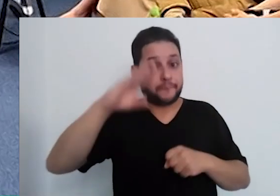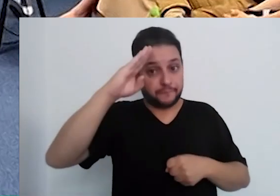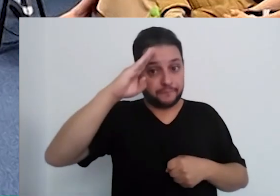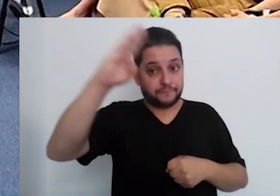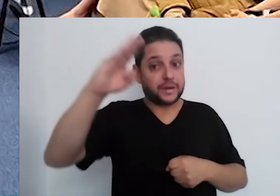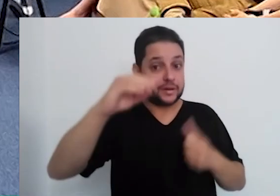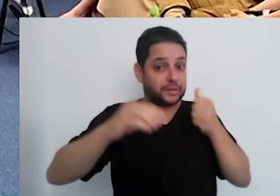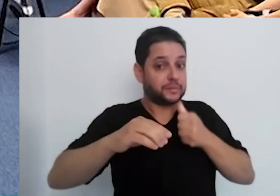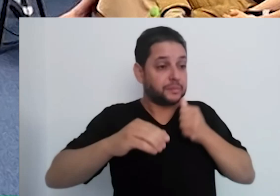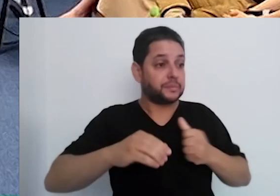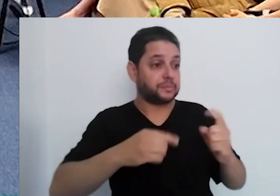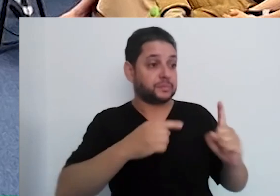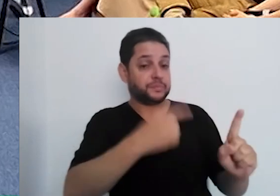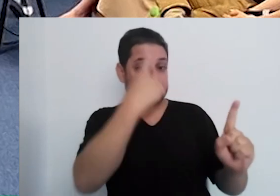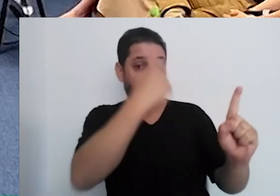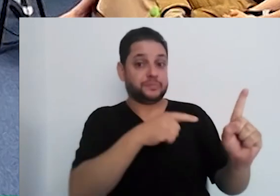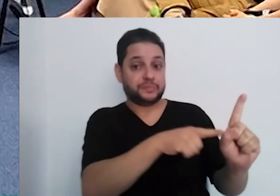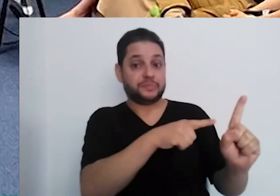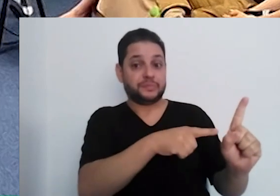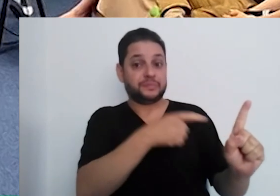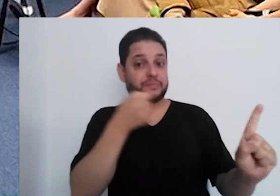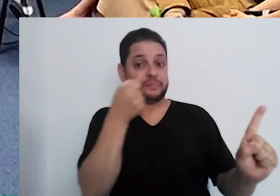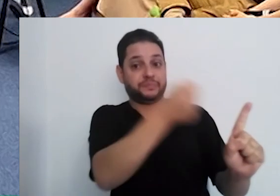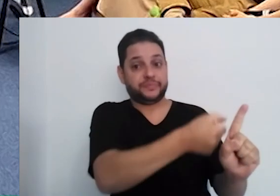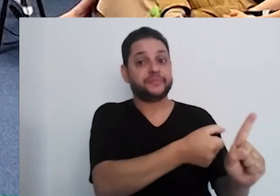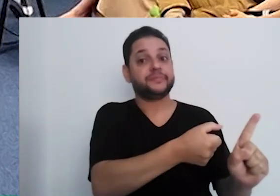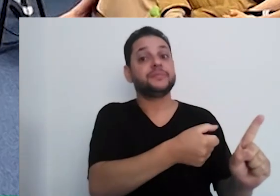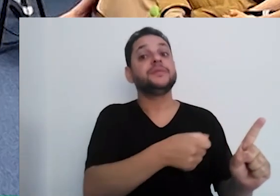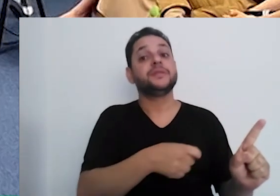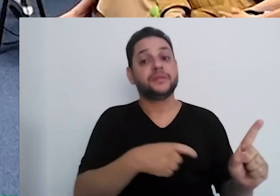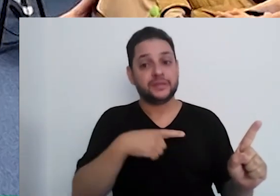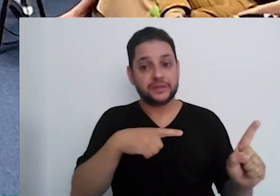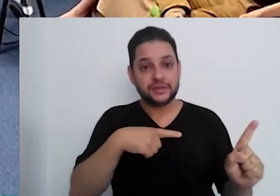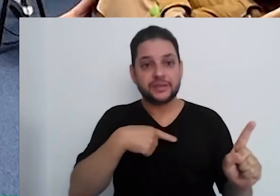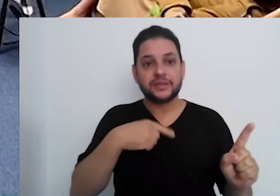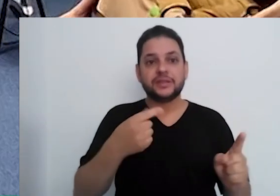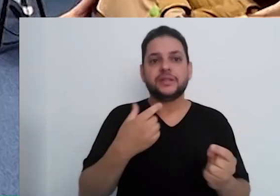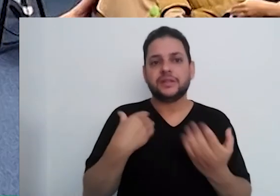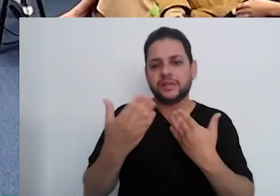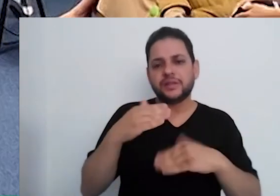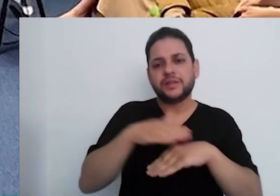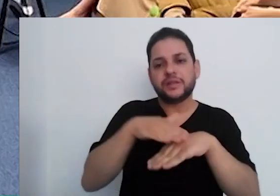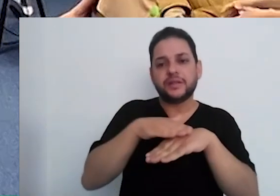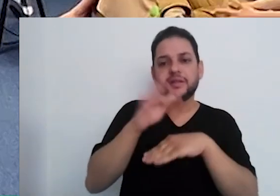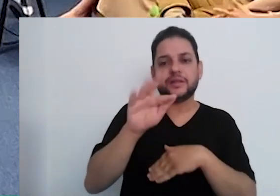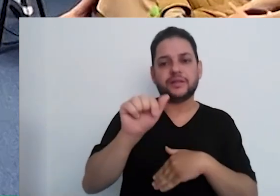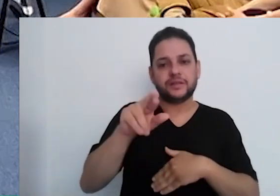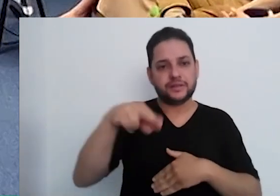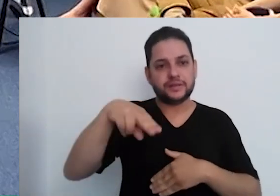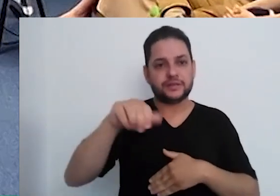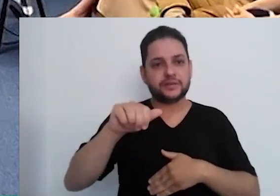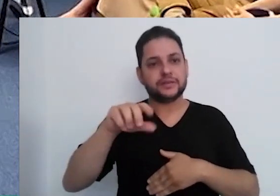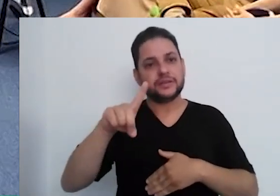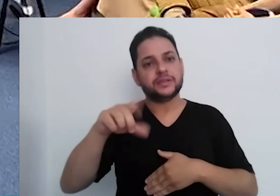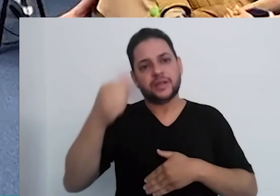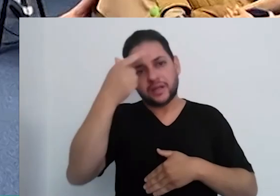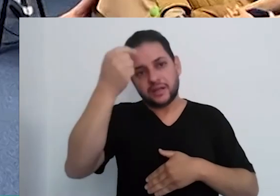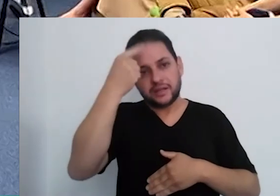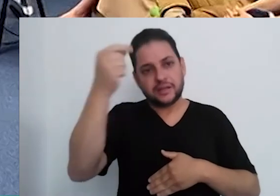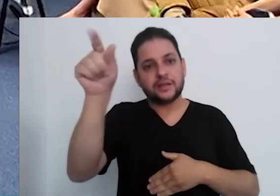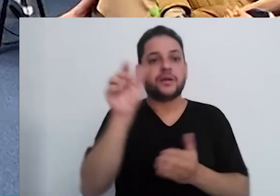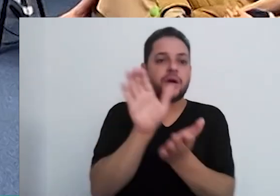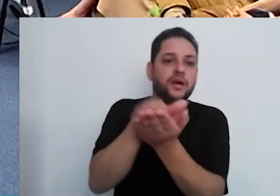que eh que eu conversei muito com a Fernanda rosenblat a acadêmica lá de Pernambuco que que estuda